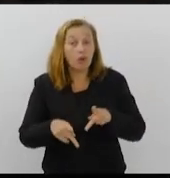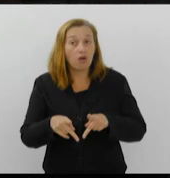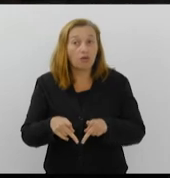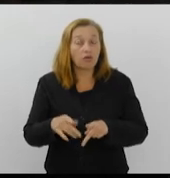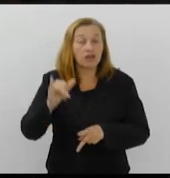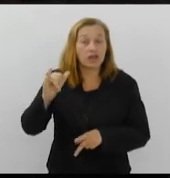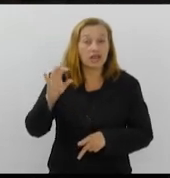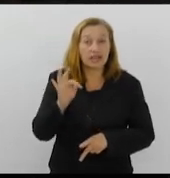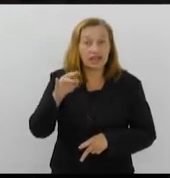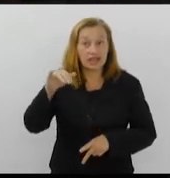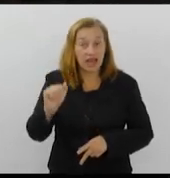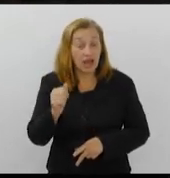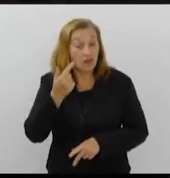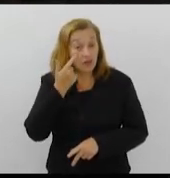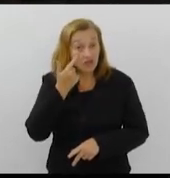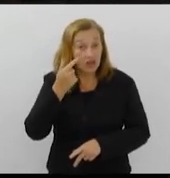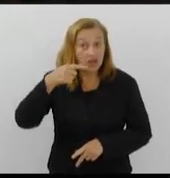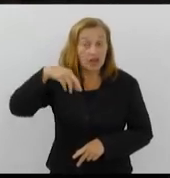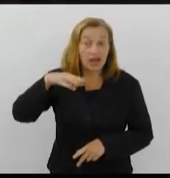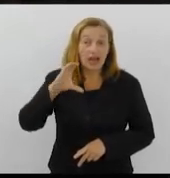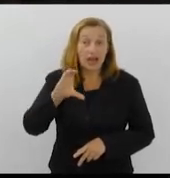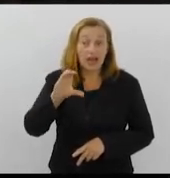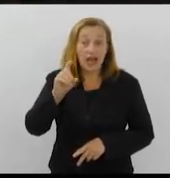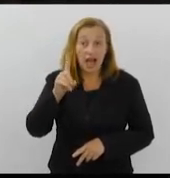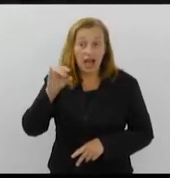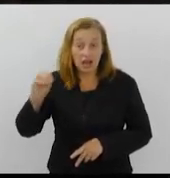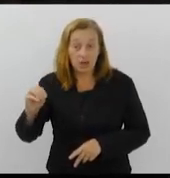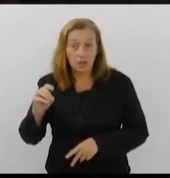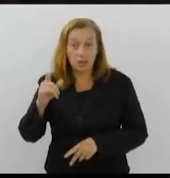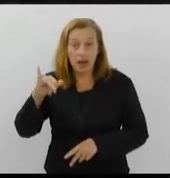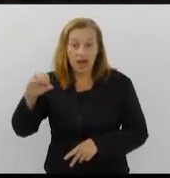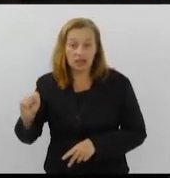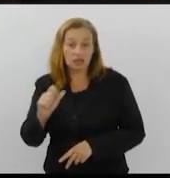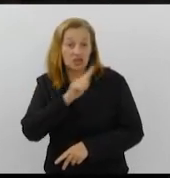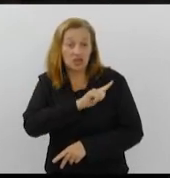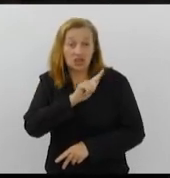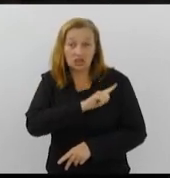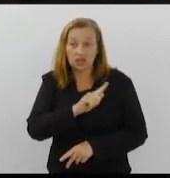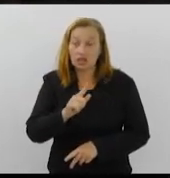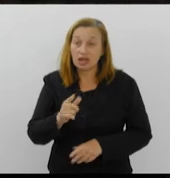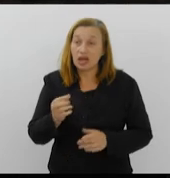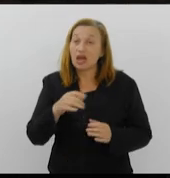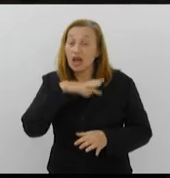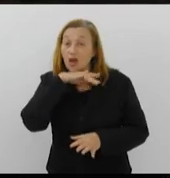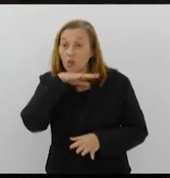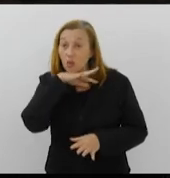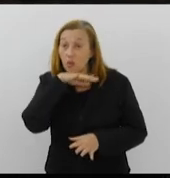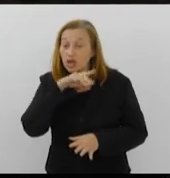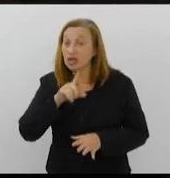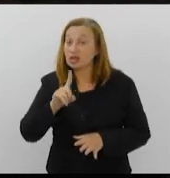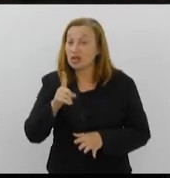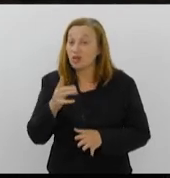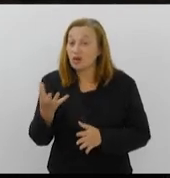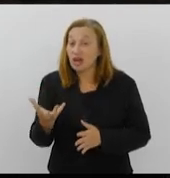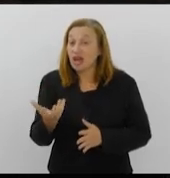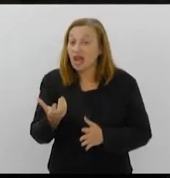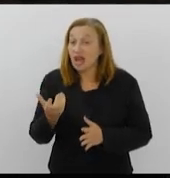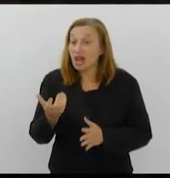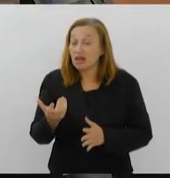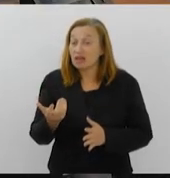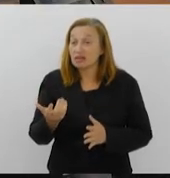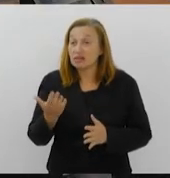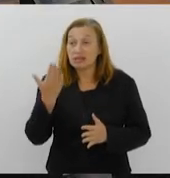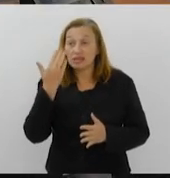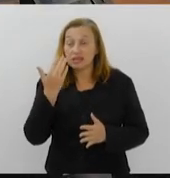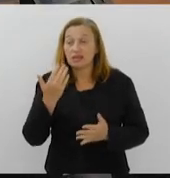senhor Caio Márcio, um péssimo administrador que não dá conta dos 9 milhões que a Santa Casa recebeu, a Santa Casa de Resende recebeu. Muito obrigado,